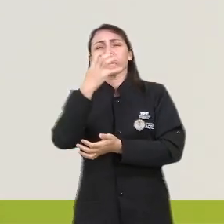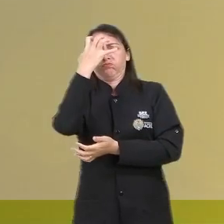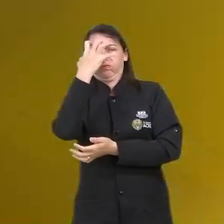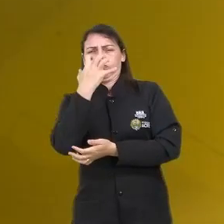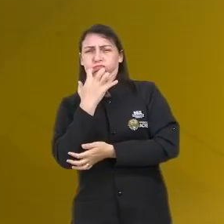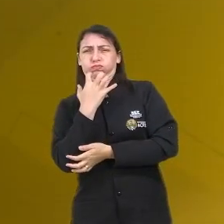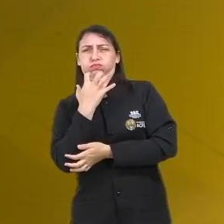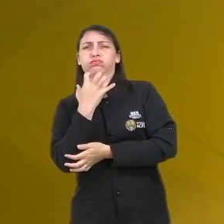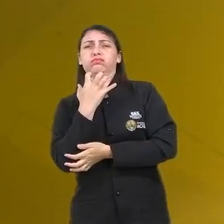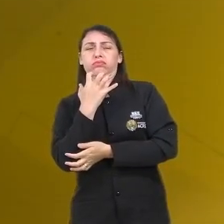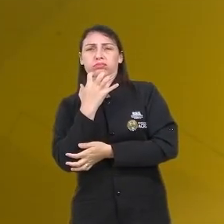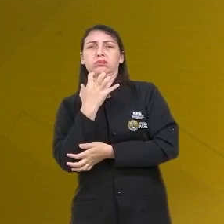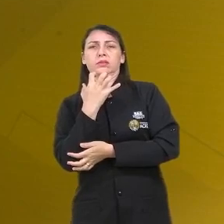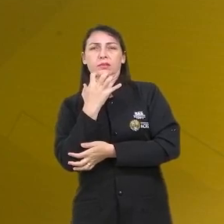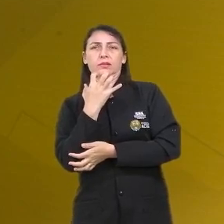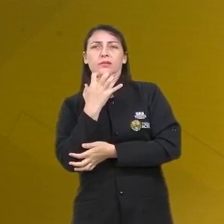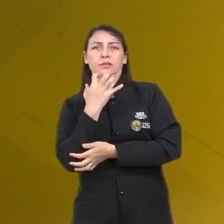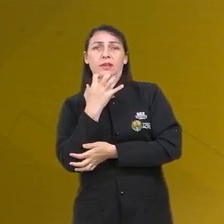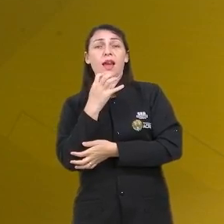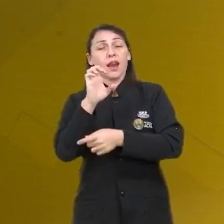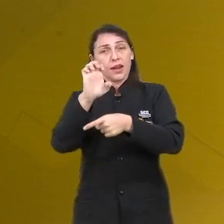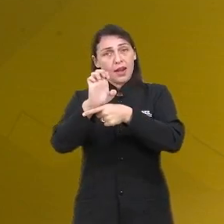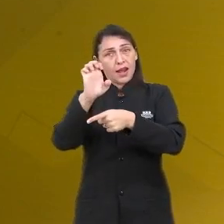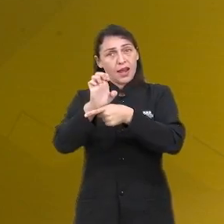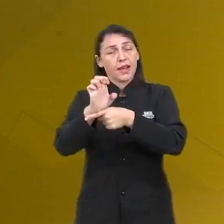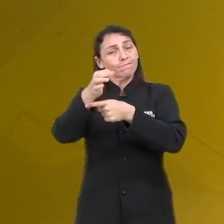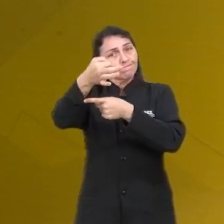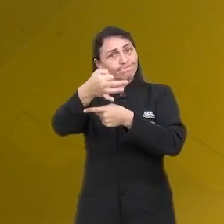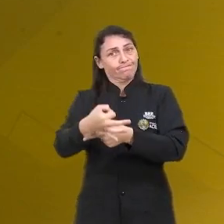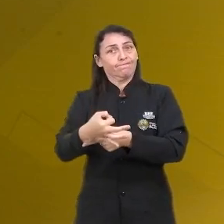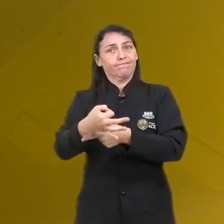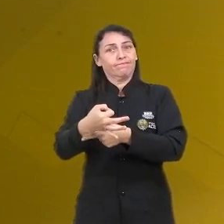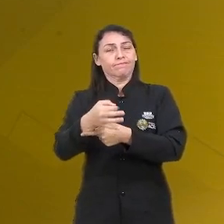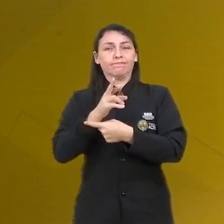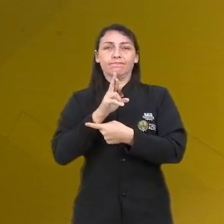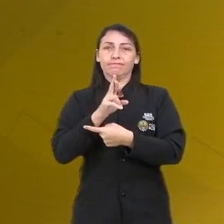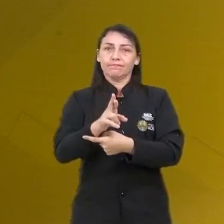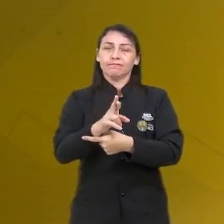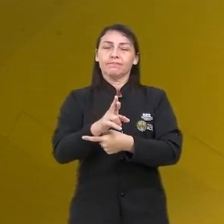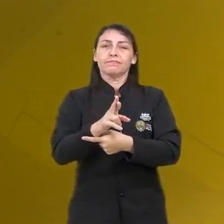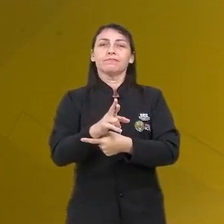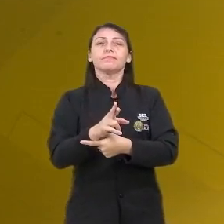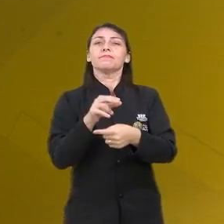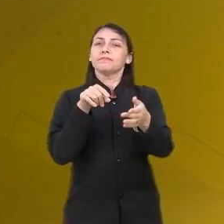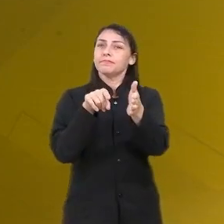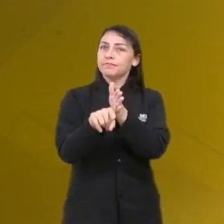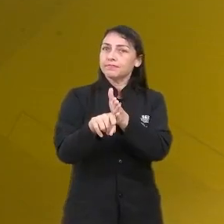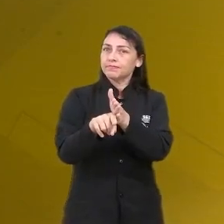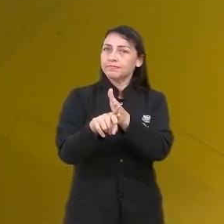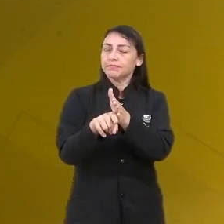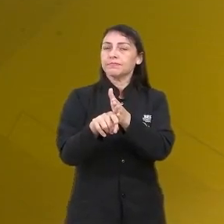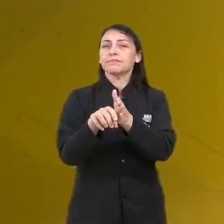seja, definitivamente, a letra E seria a opção correta dessa questão.